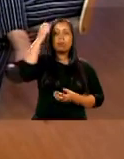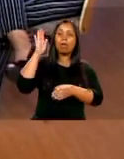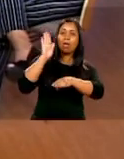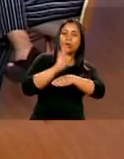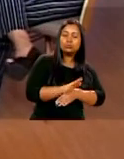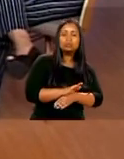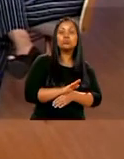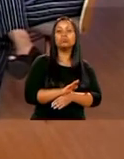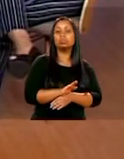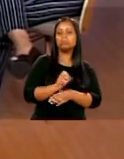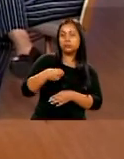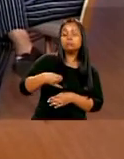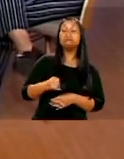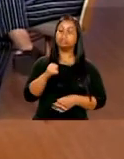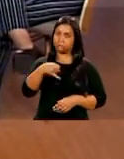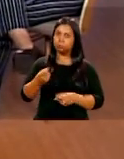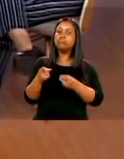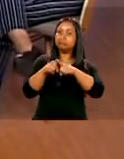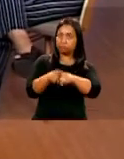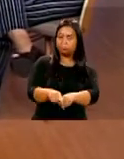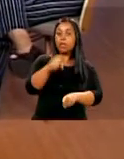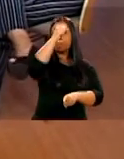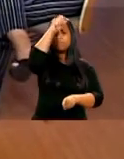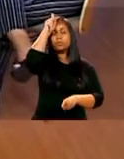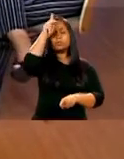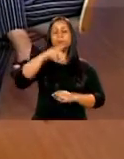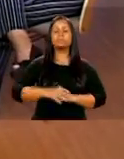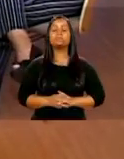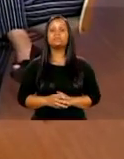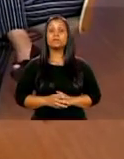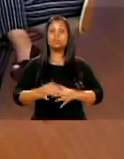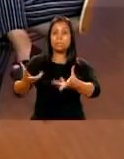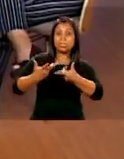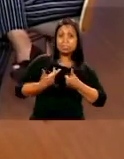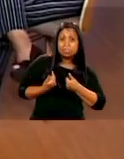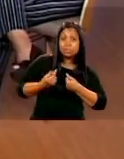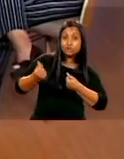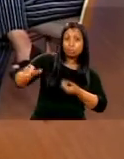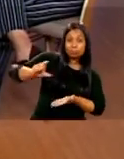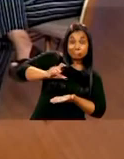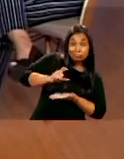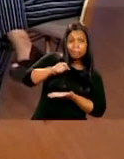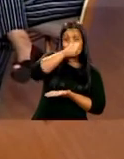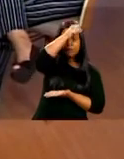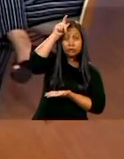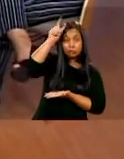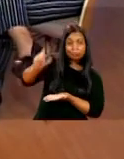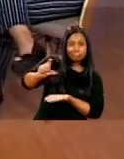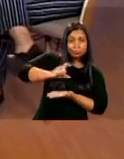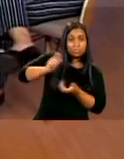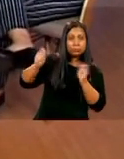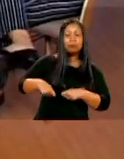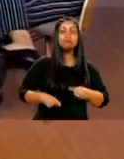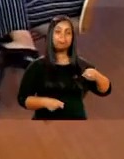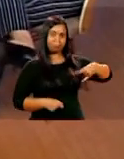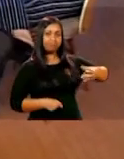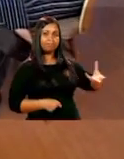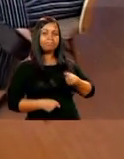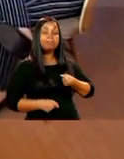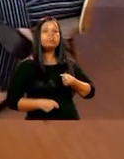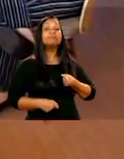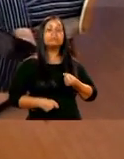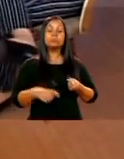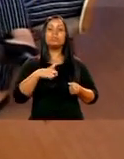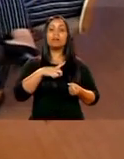prefeituras também? Ou... Sim, conveniados. Conveniados da prefeitura. Isso. Vocês recebem repasses dessas prefeituras todas? Recebemos.